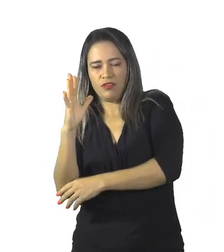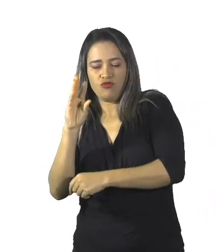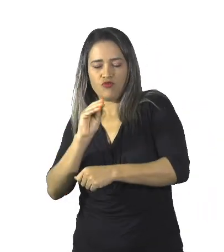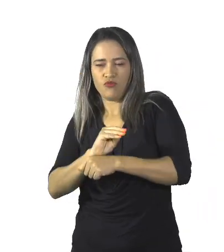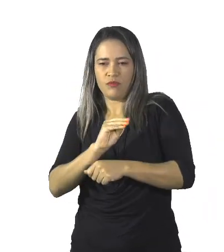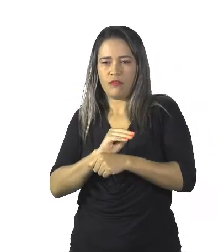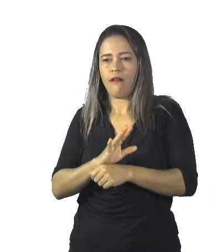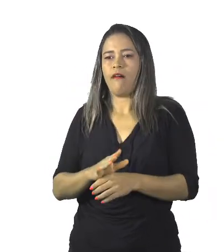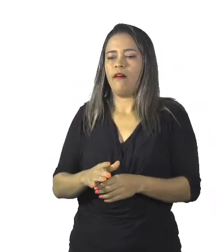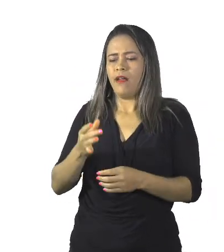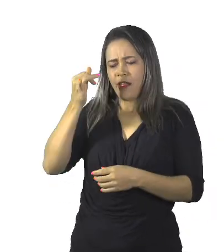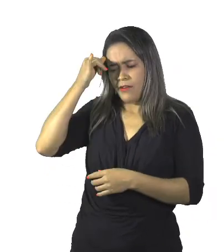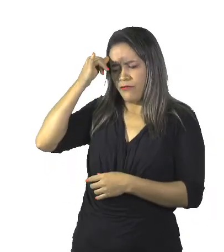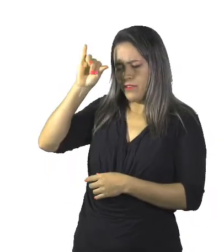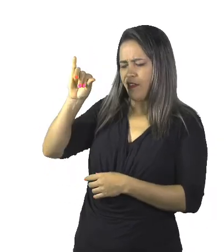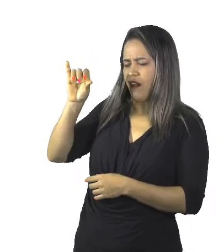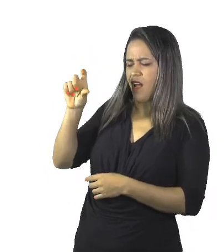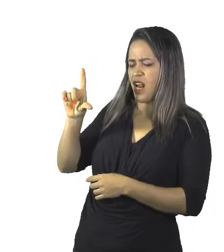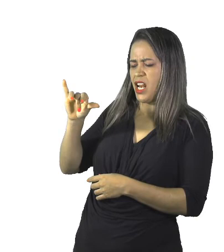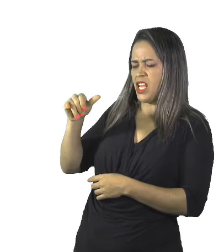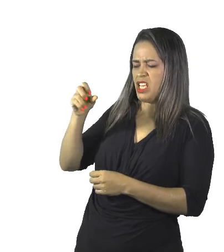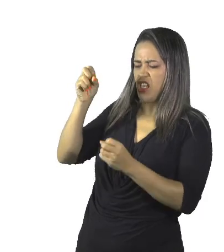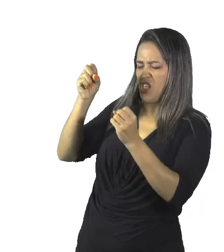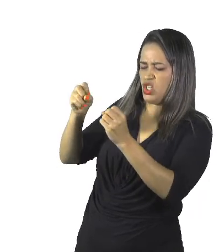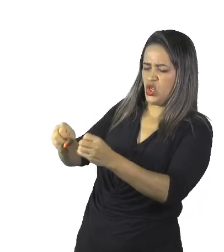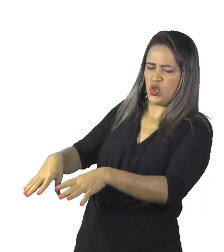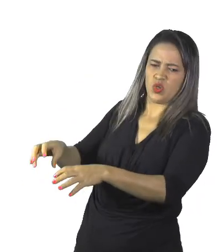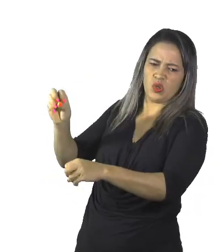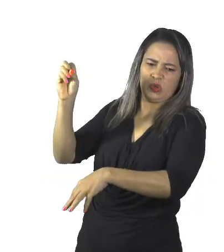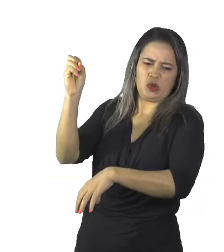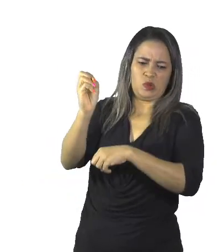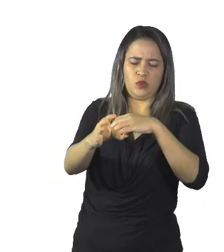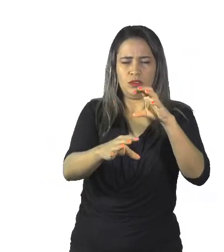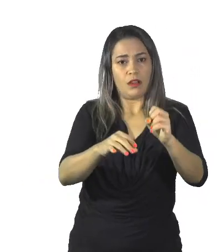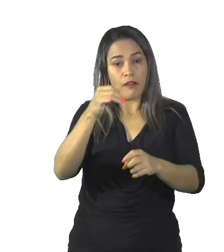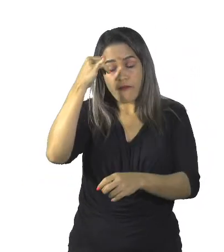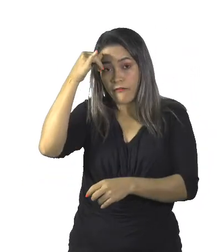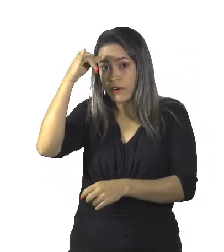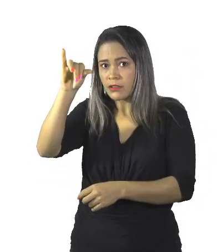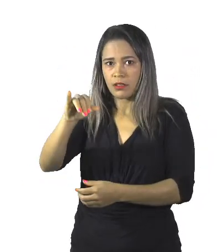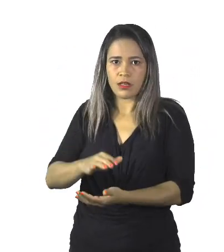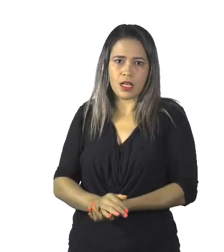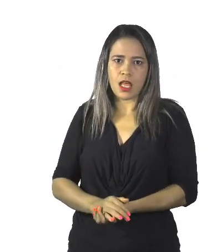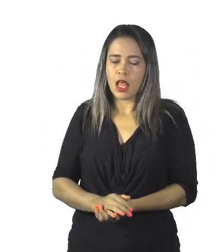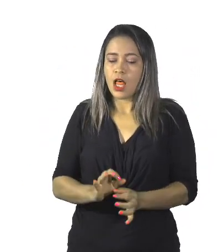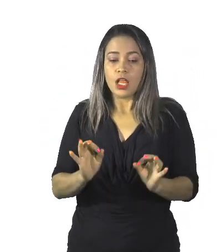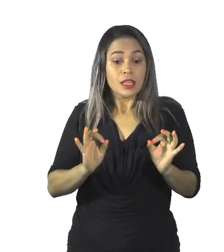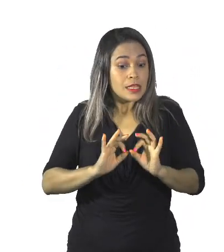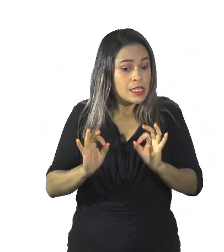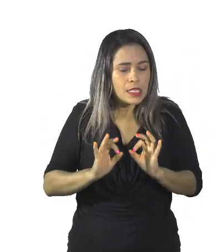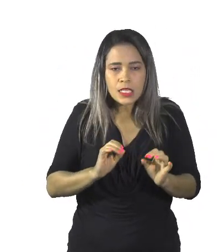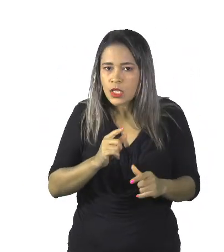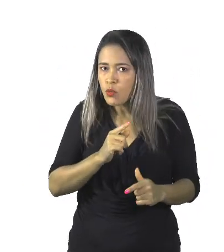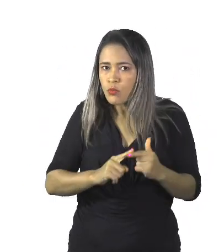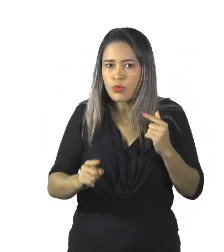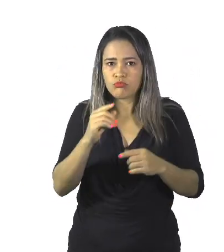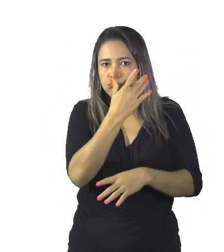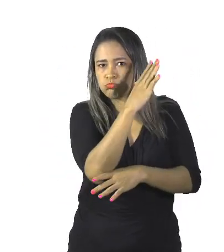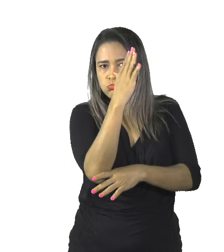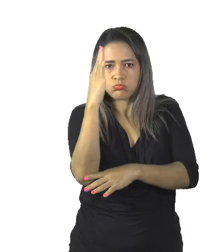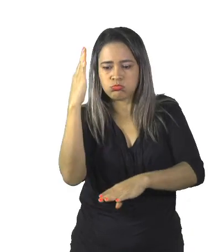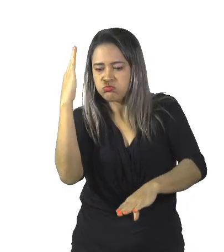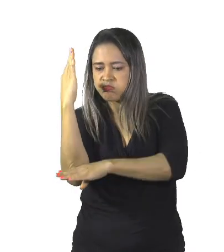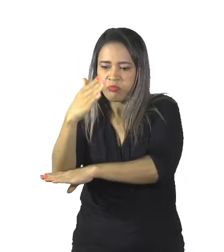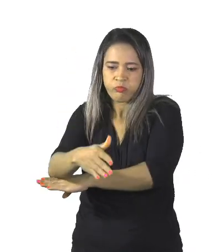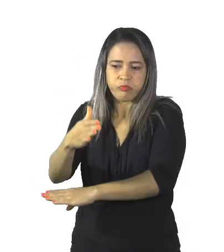lixo fora do lugar, em lugares inapropriados, não provocar o desmatamento ciliar,